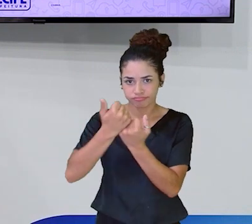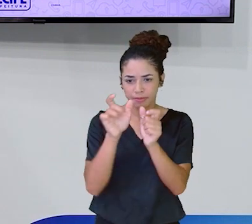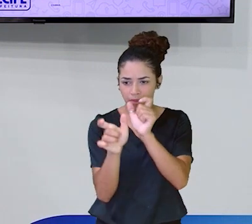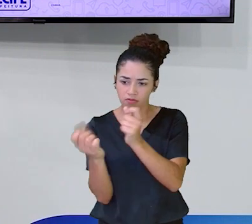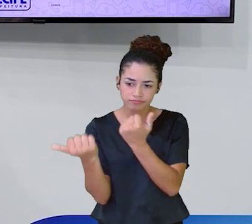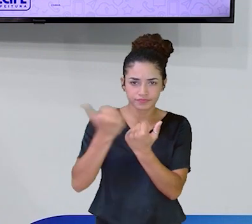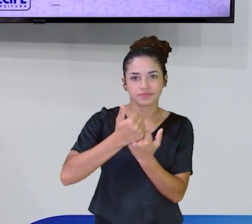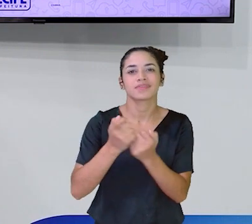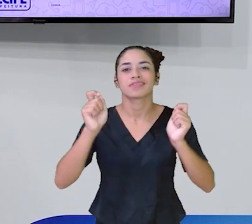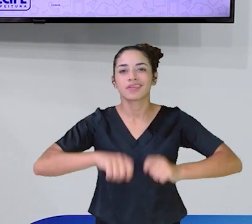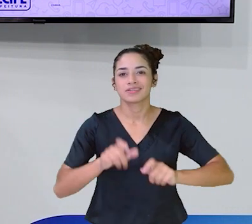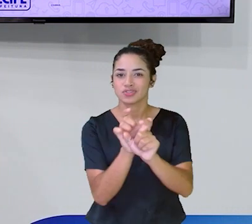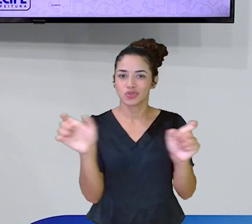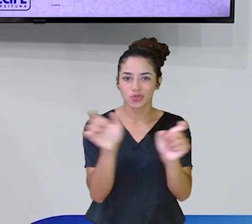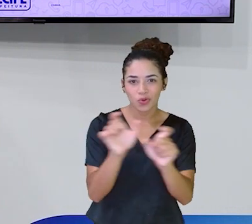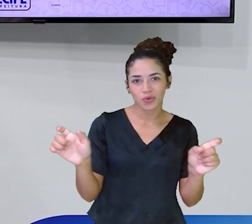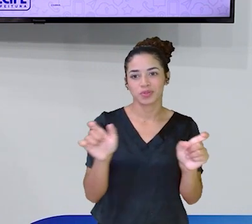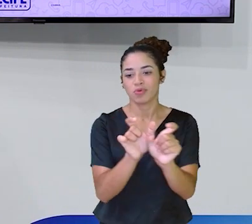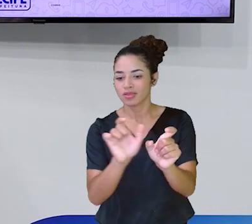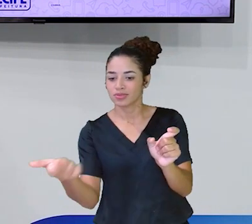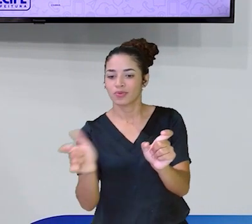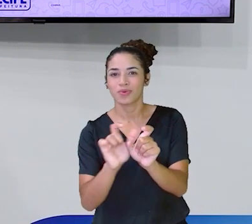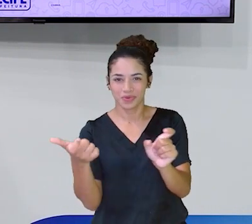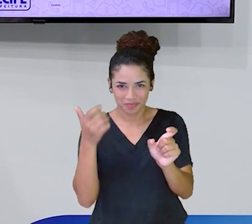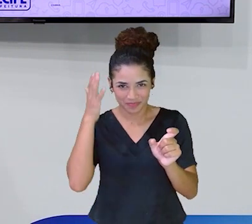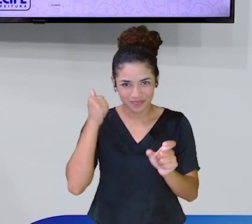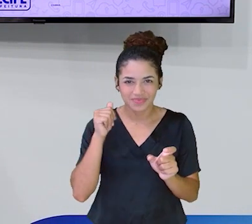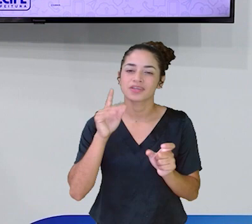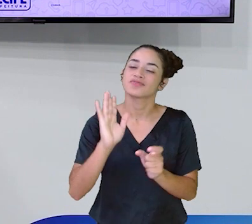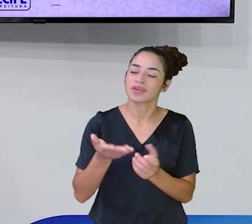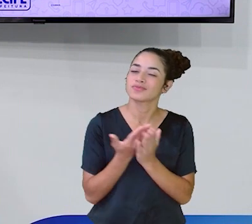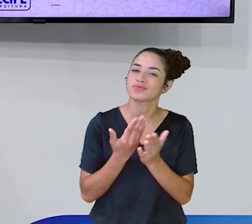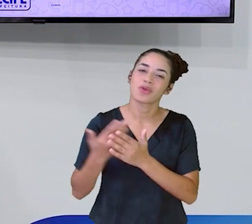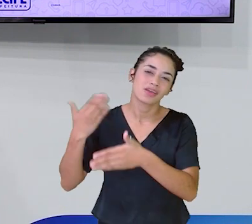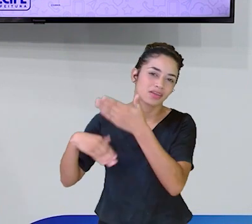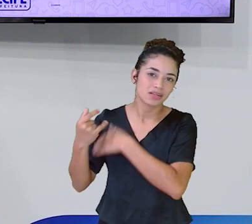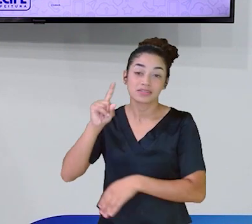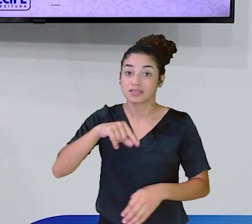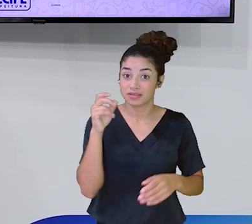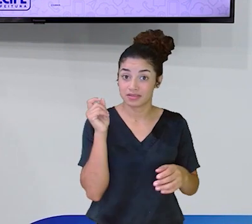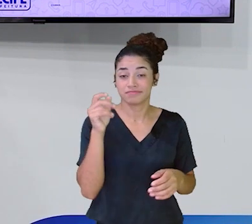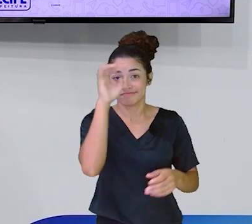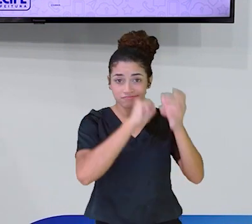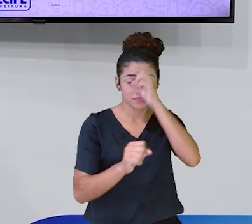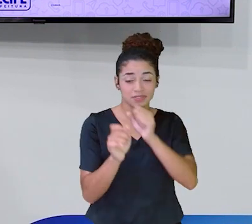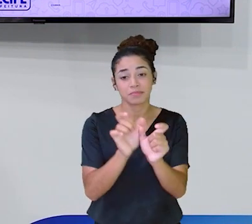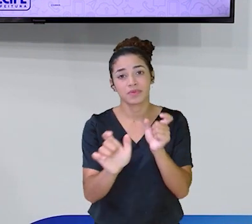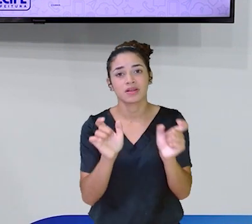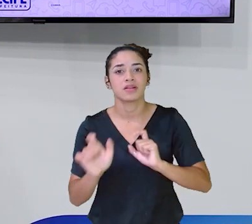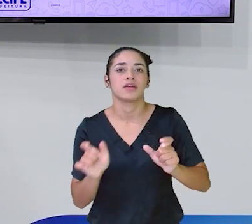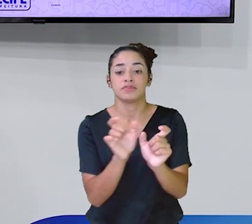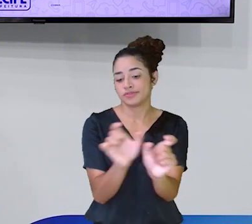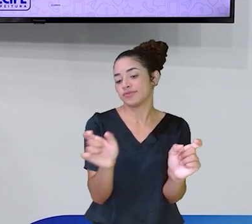foi? Recentemente, antônimos e sinônimos. Isso é você aprender palavras que o sinônimo,